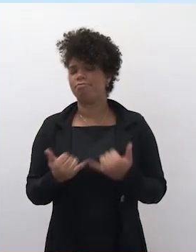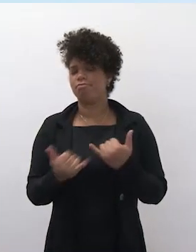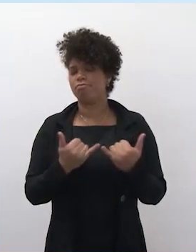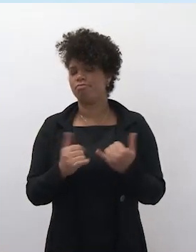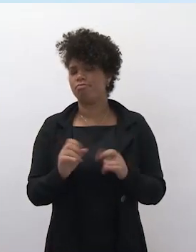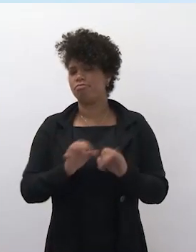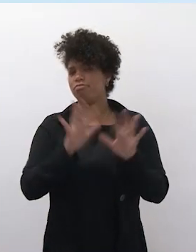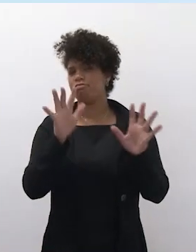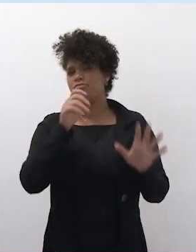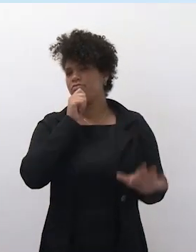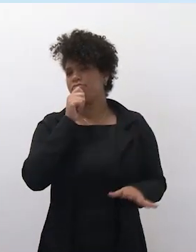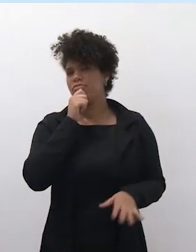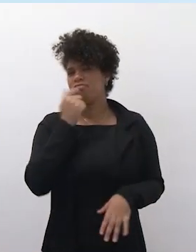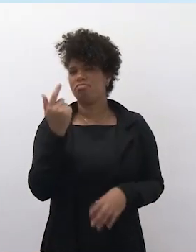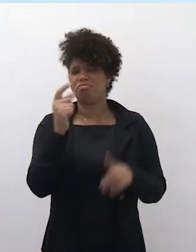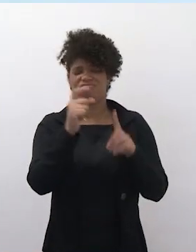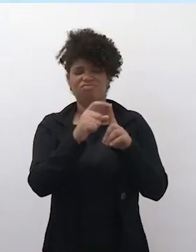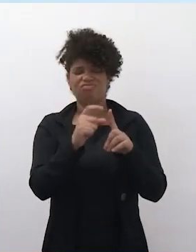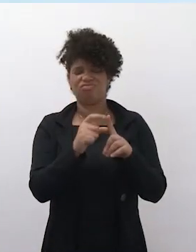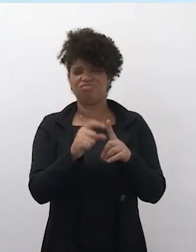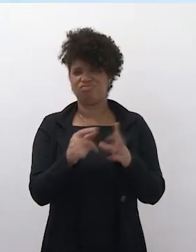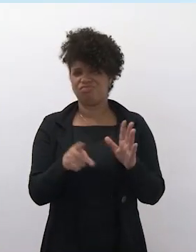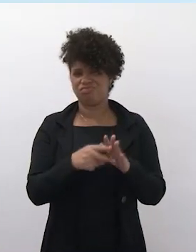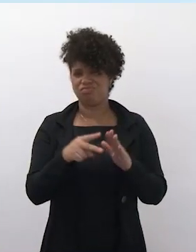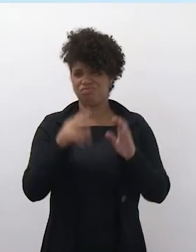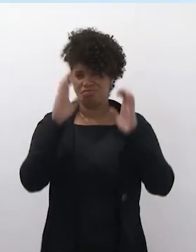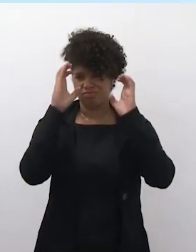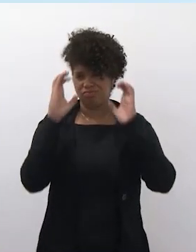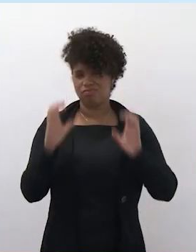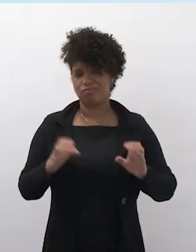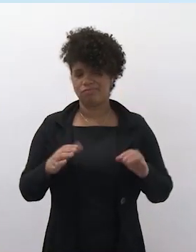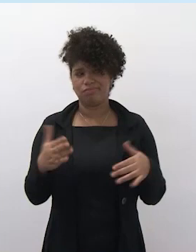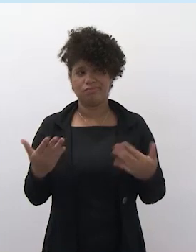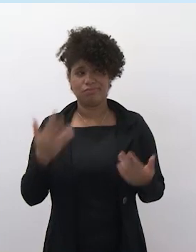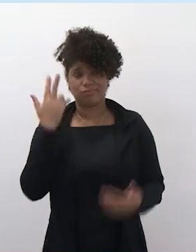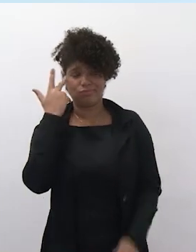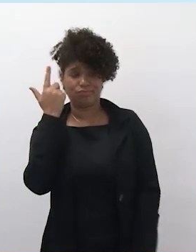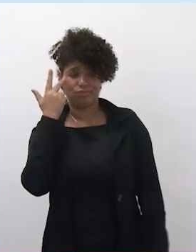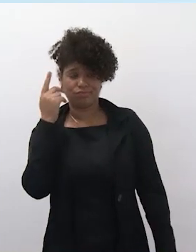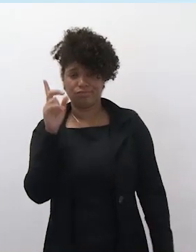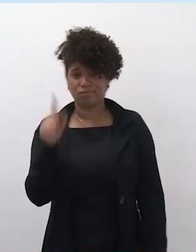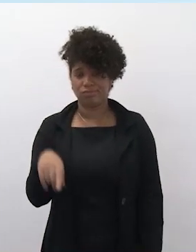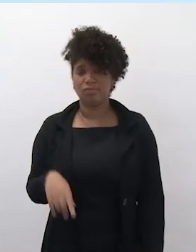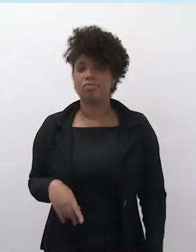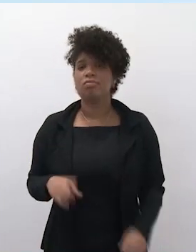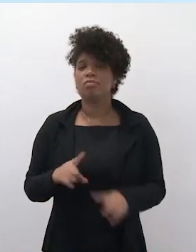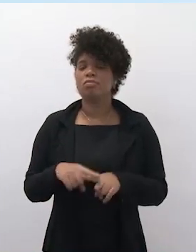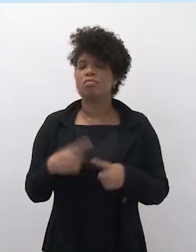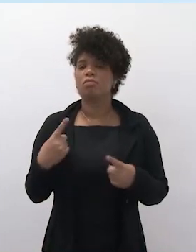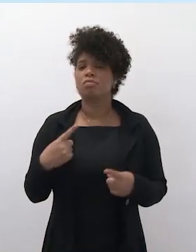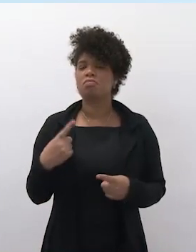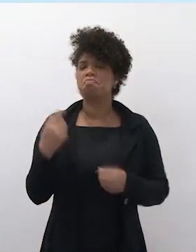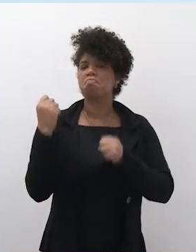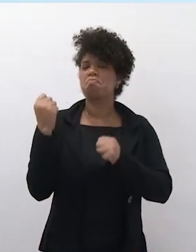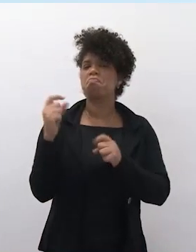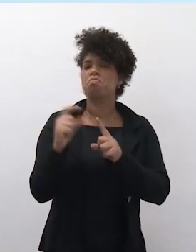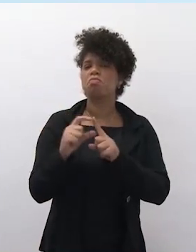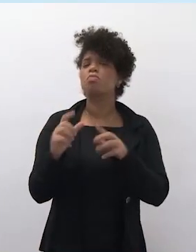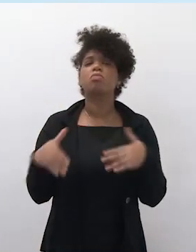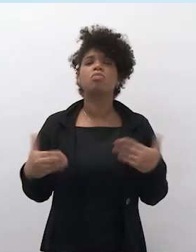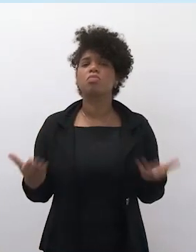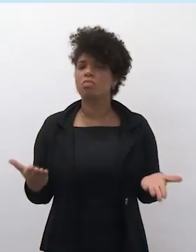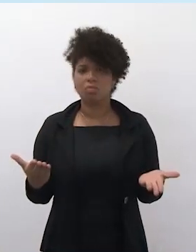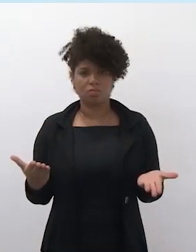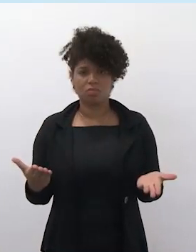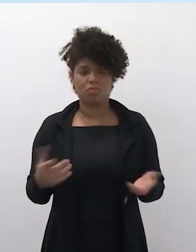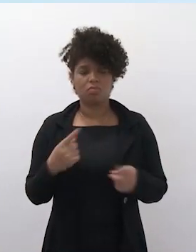vazio, né? Um pouco palavras ao léu, falar de cidadania, quando você constata efetivamente que